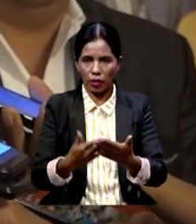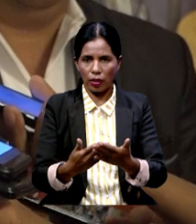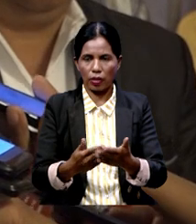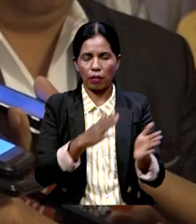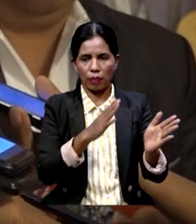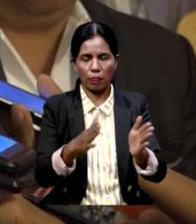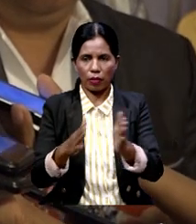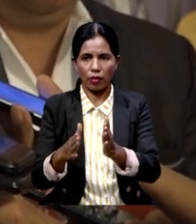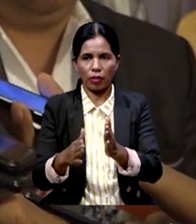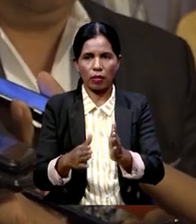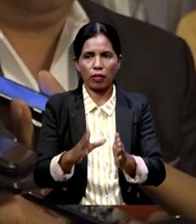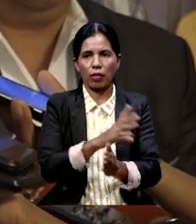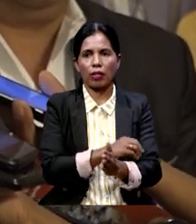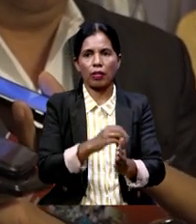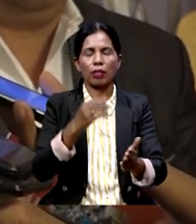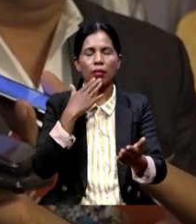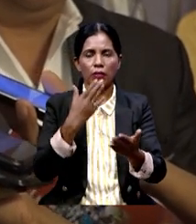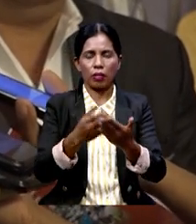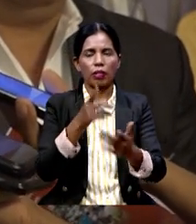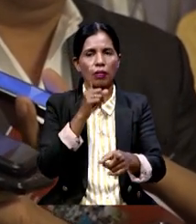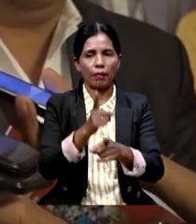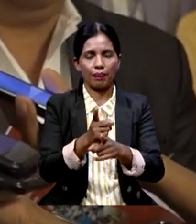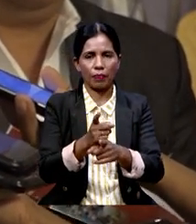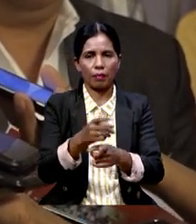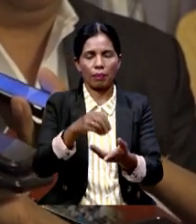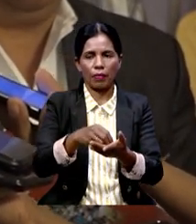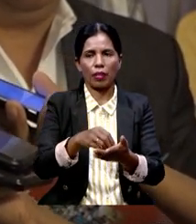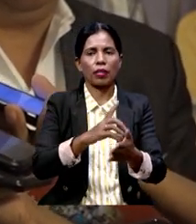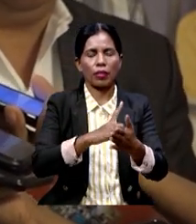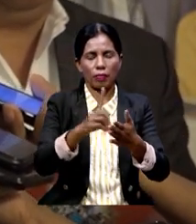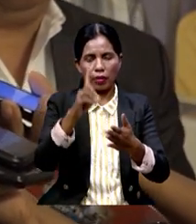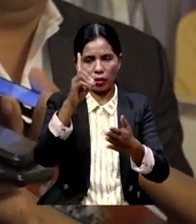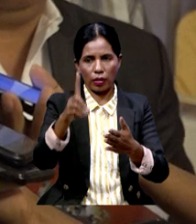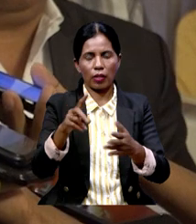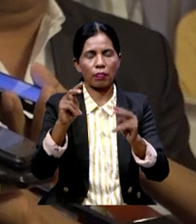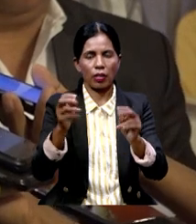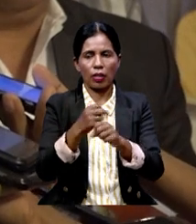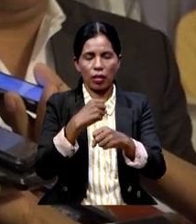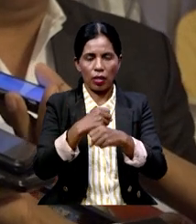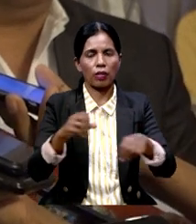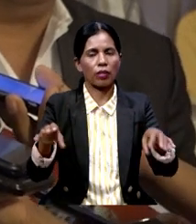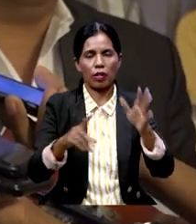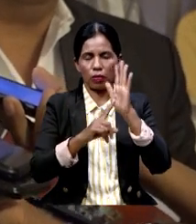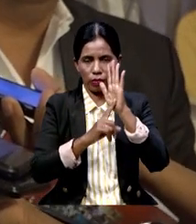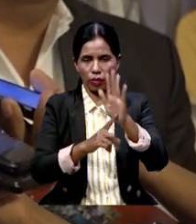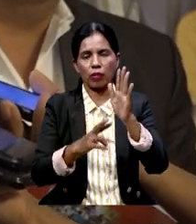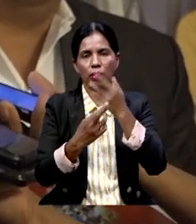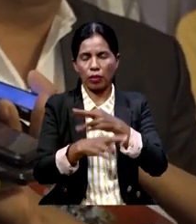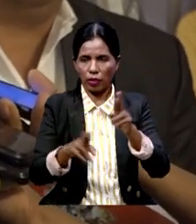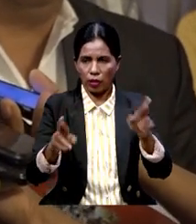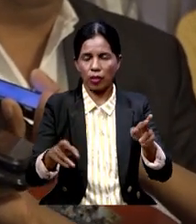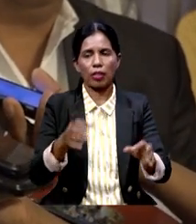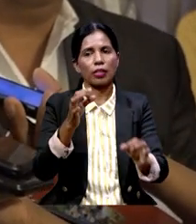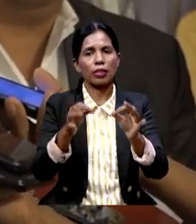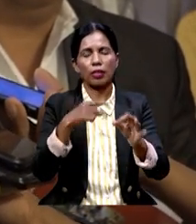prepara nene, neho kondisoins nebe mak diak. Nebe garante katak ia semana ida ne, nia bele realiza ona. Se maka